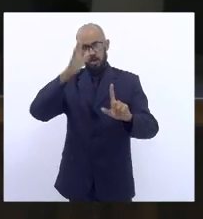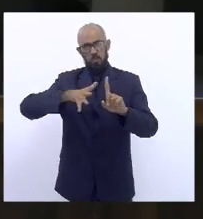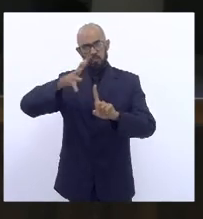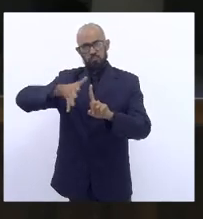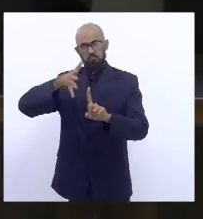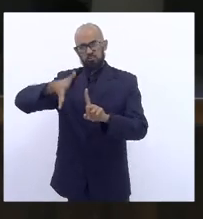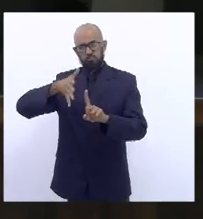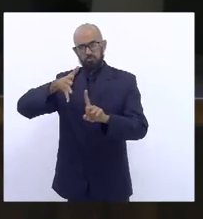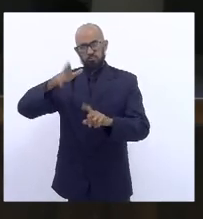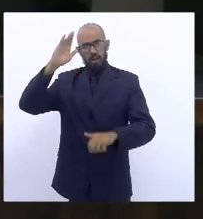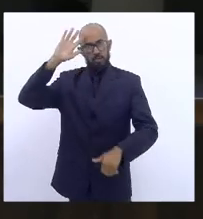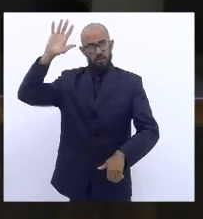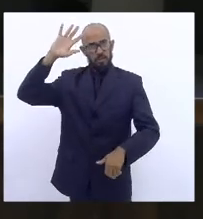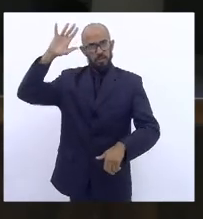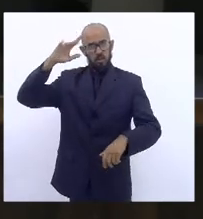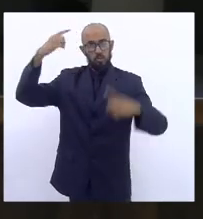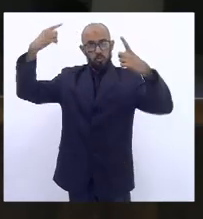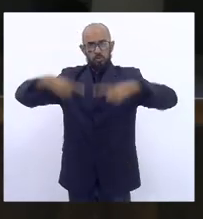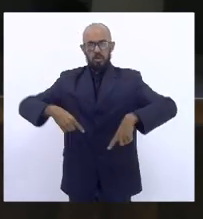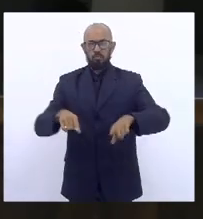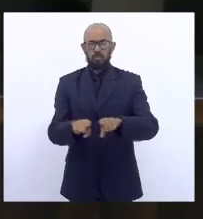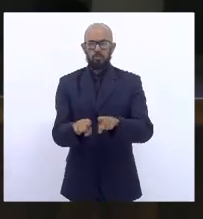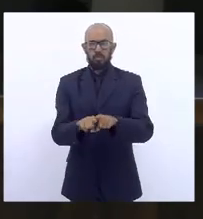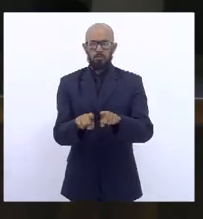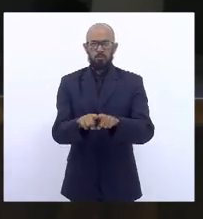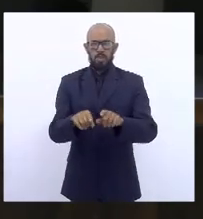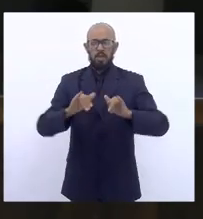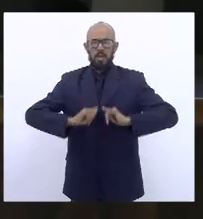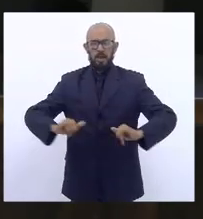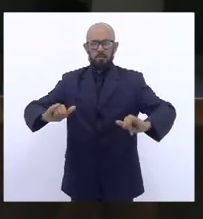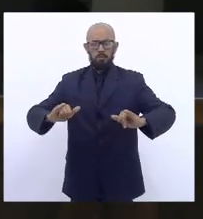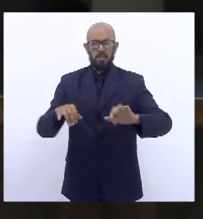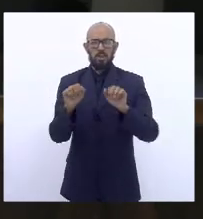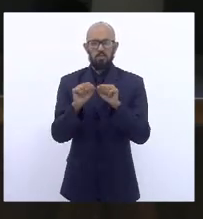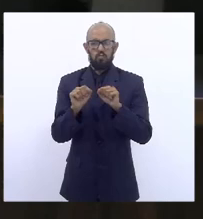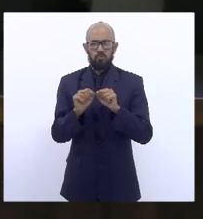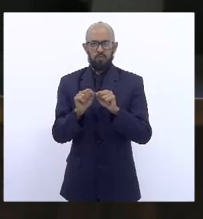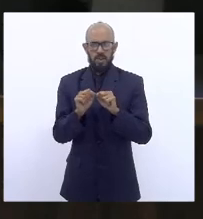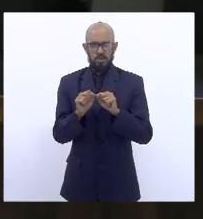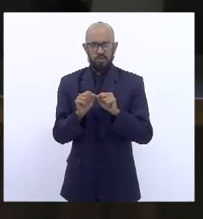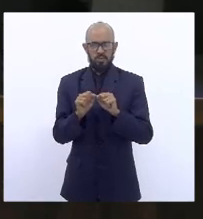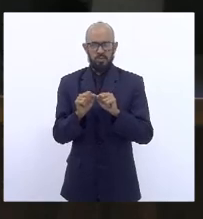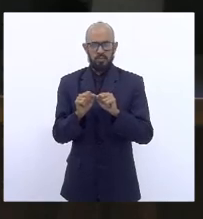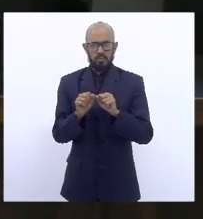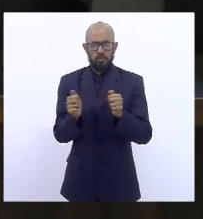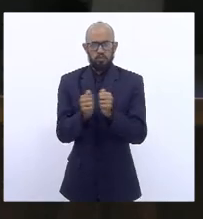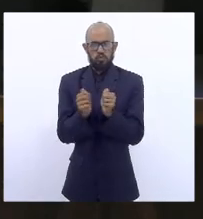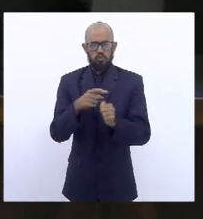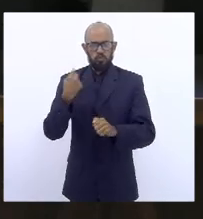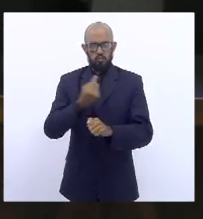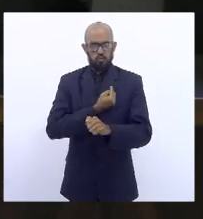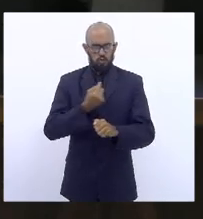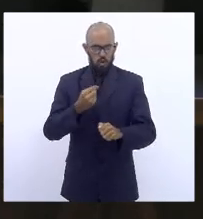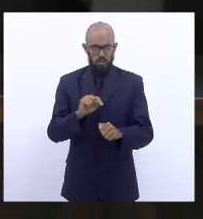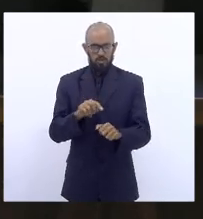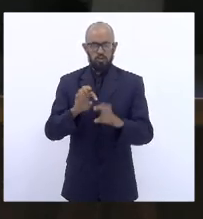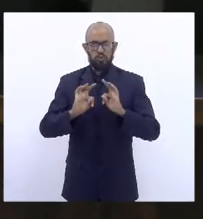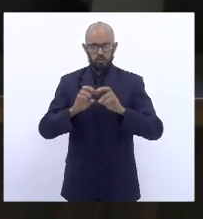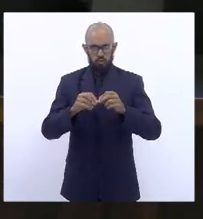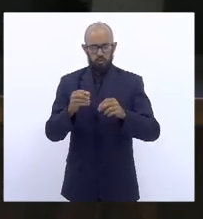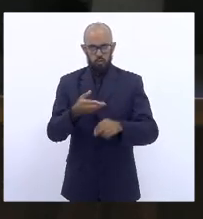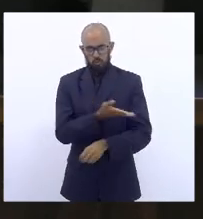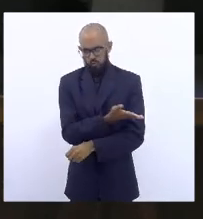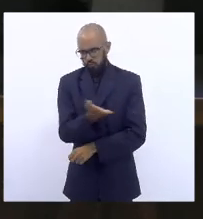da reflexão e do desafio que a campanha da Fraternidade coloca diante de nós, diante de todos e